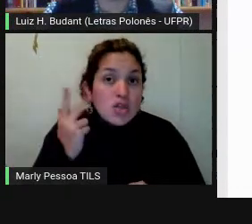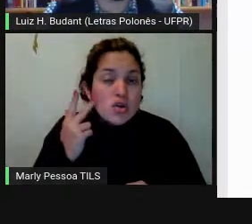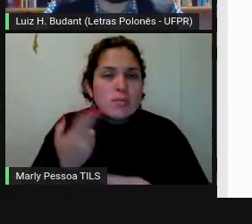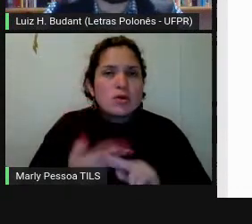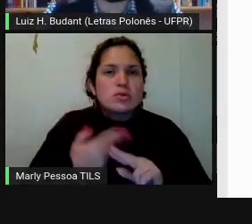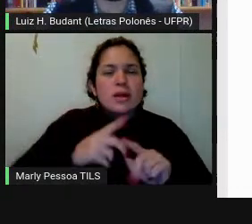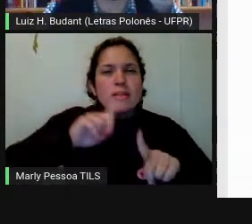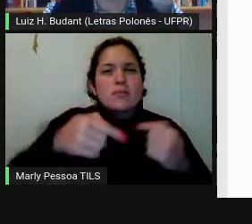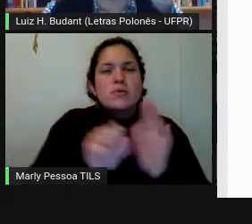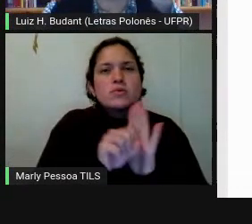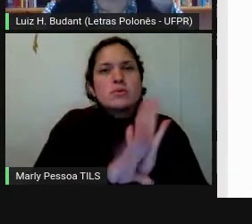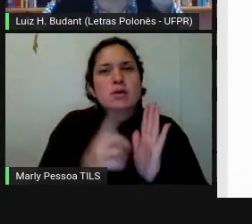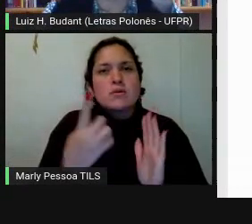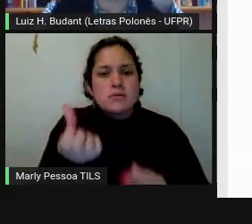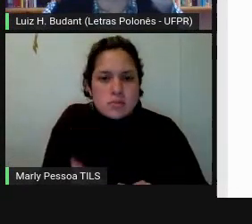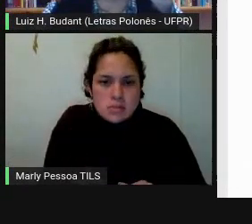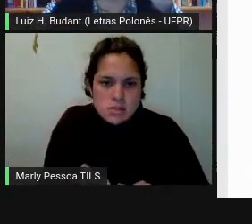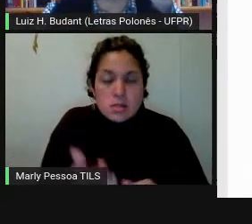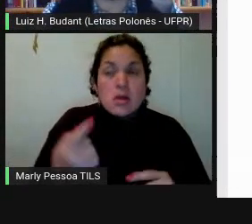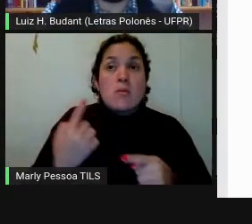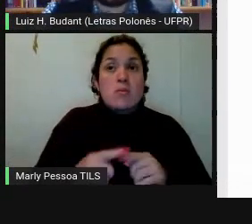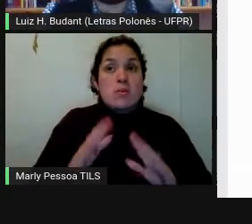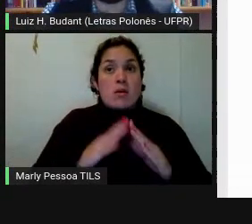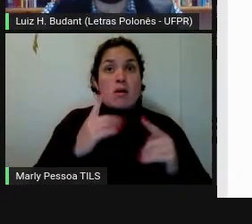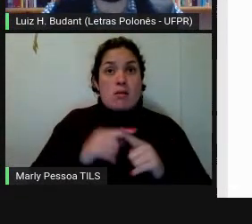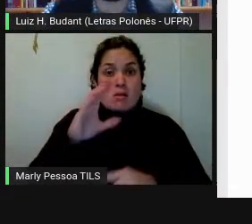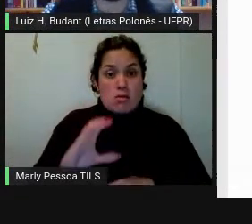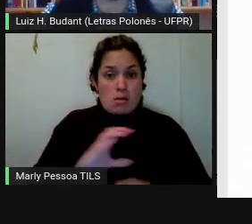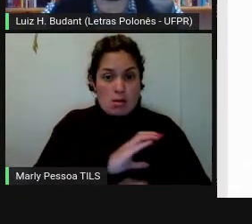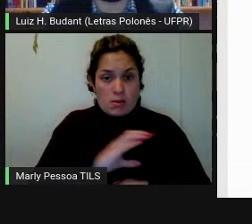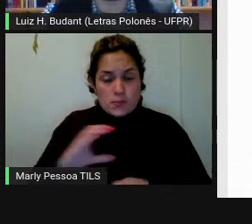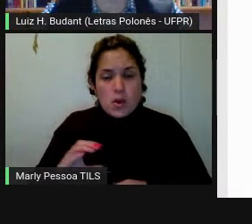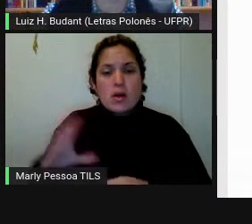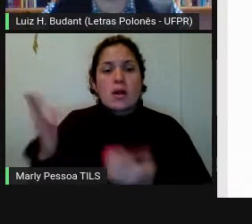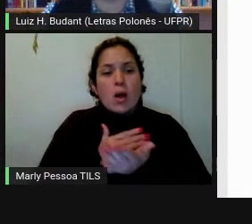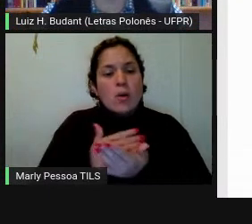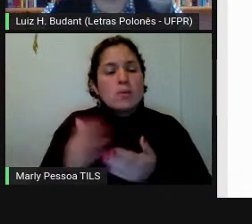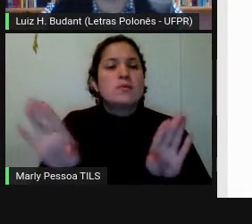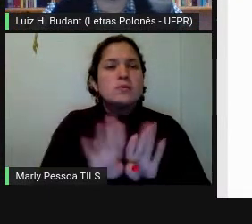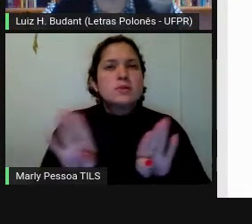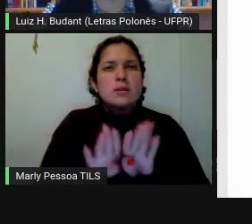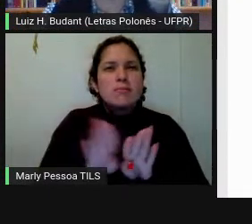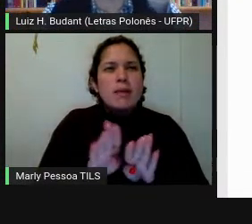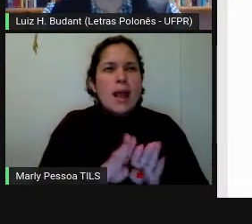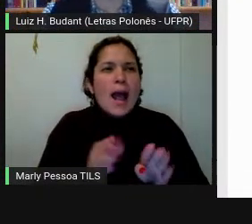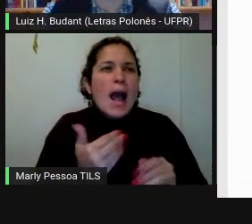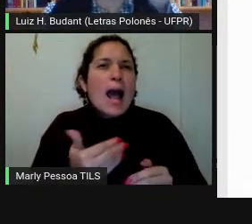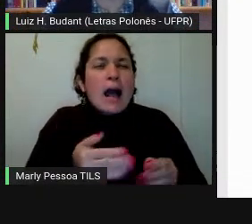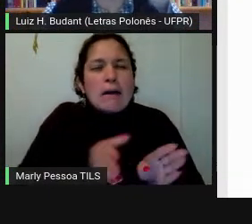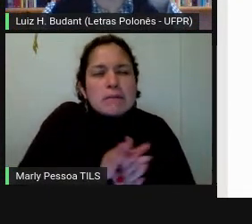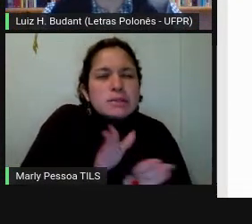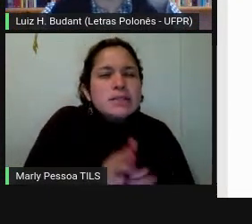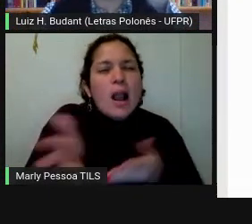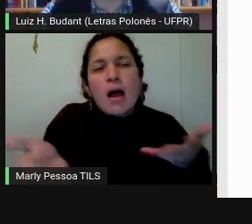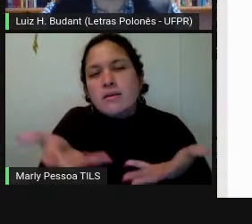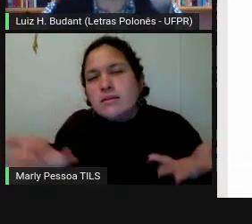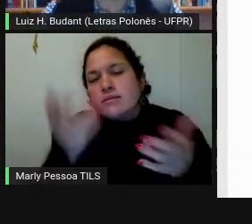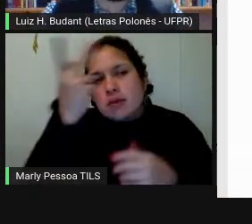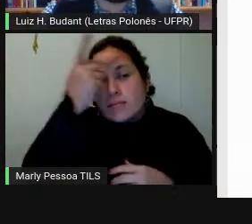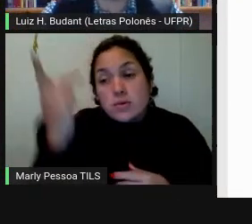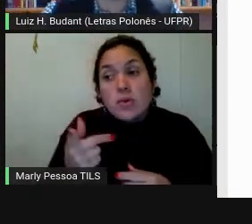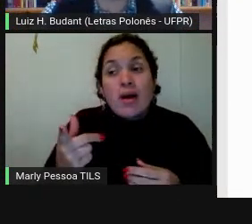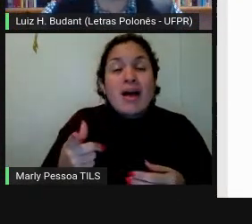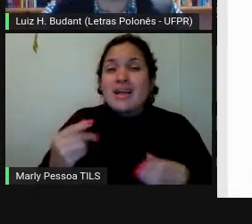século XVI, porque a Igreja Católica, ela passou a sugerir às pessoas que dessem não os